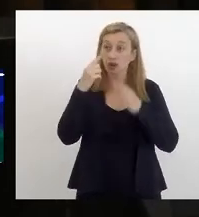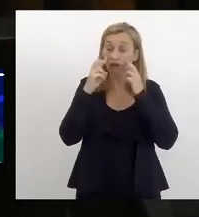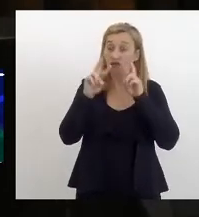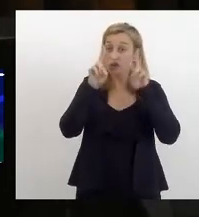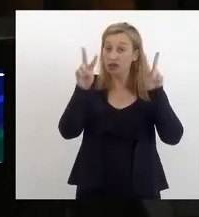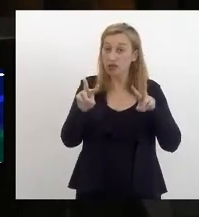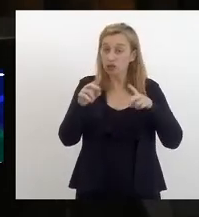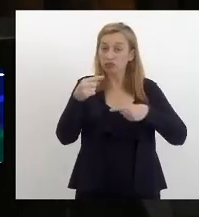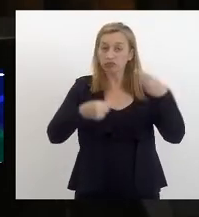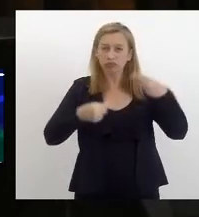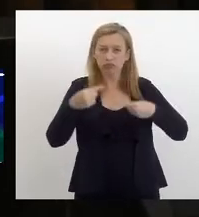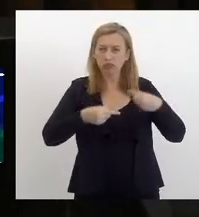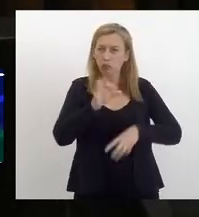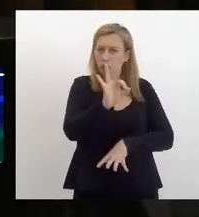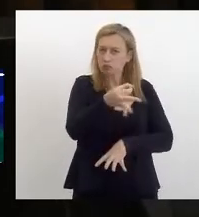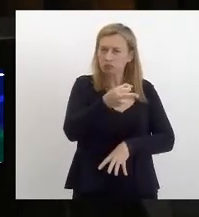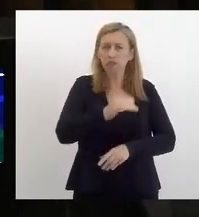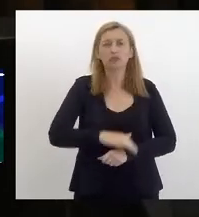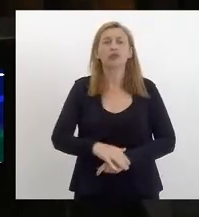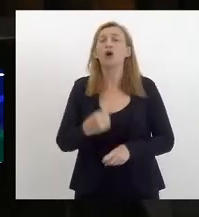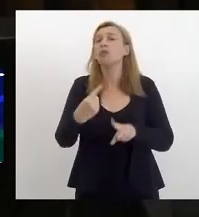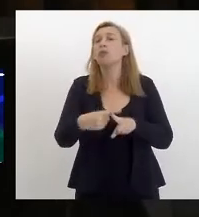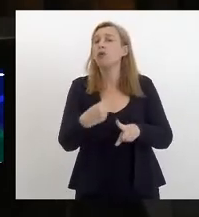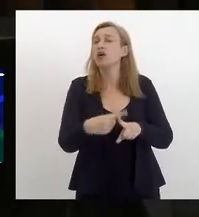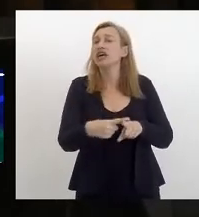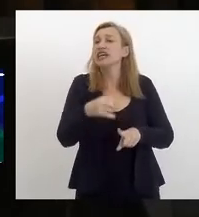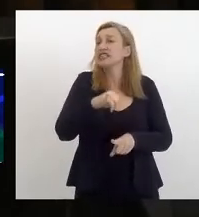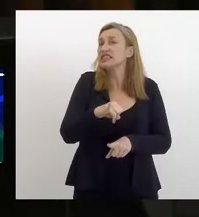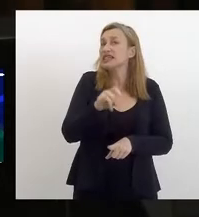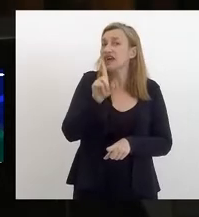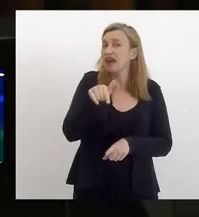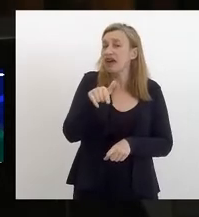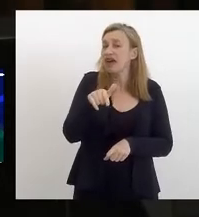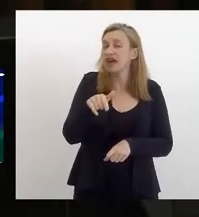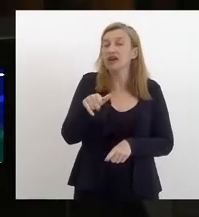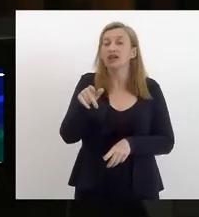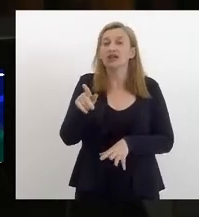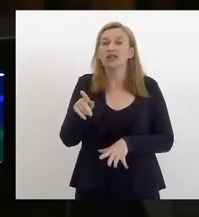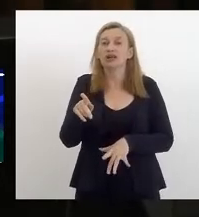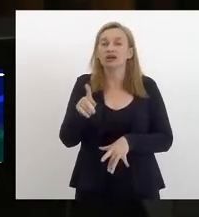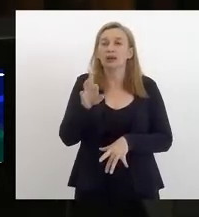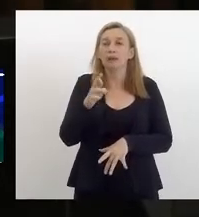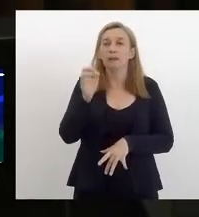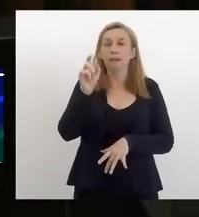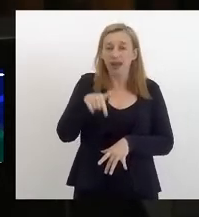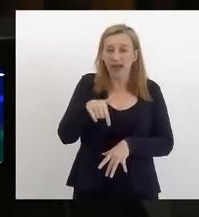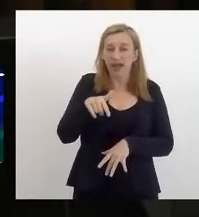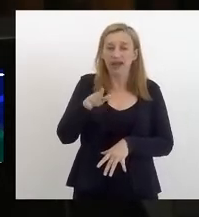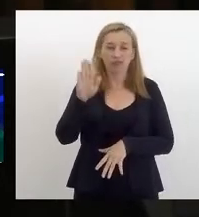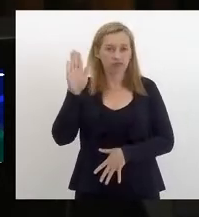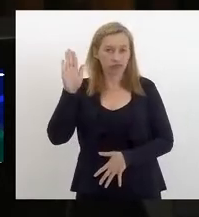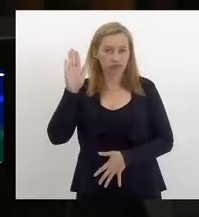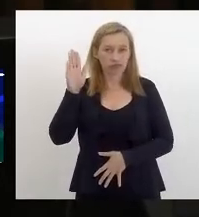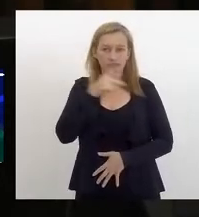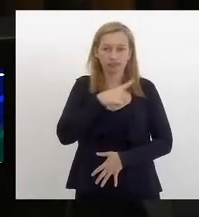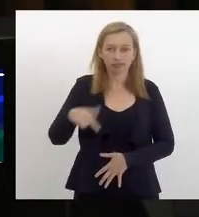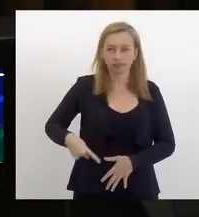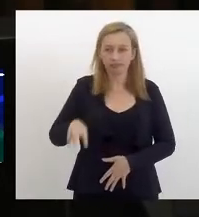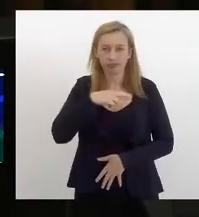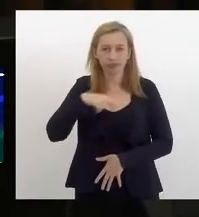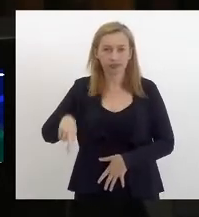correta é porque ele seja candidato a presidente da república por uma agremiação política